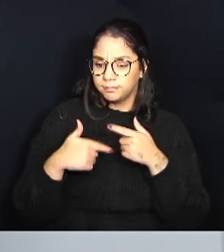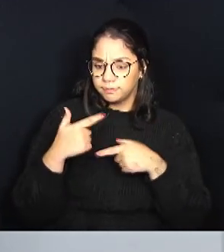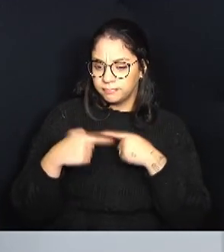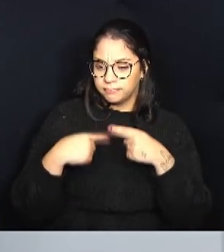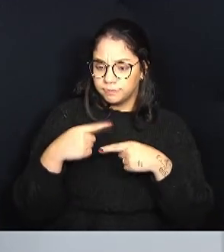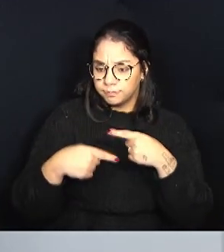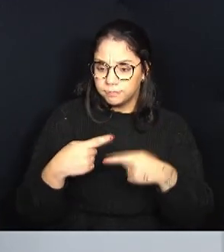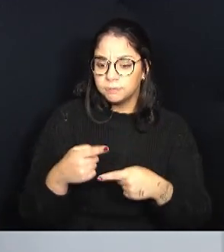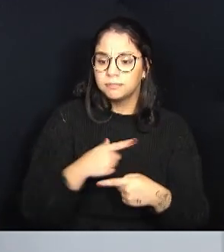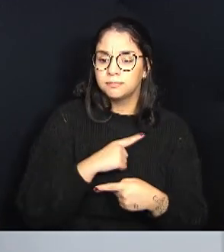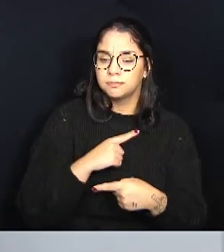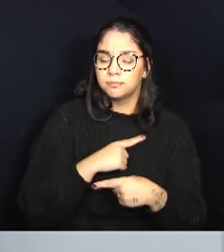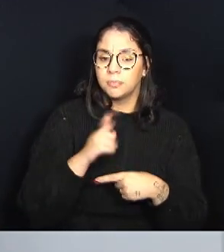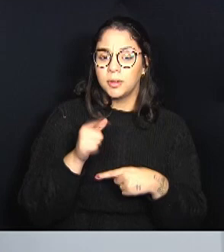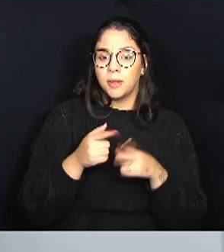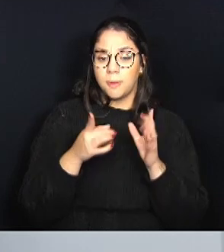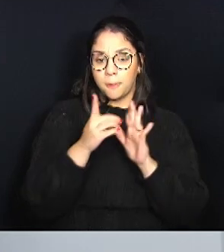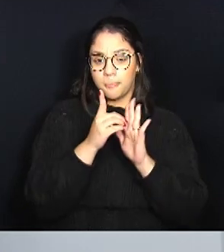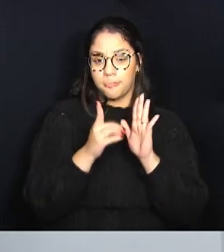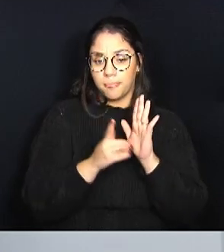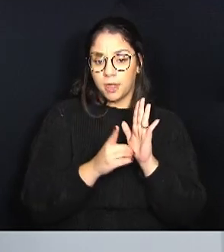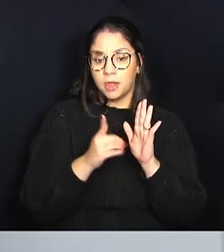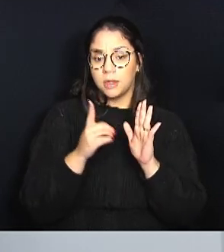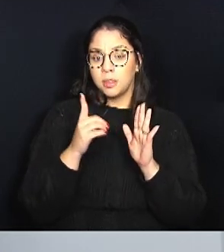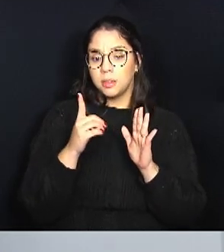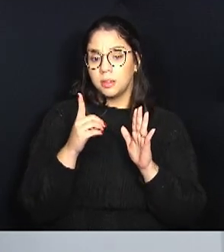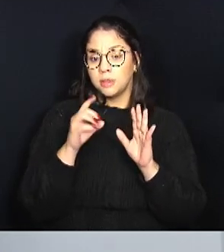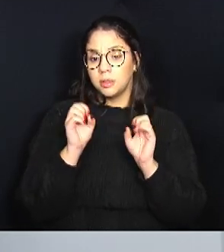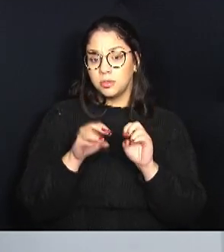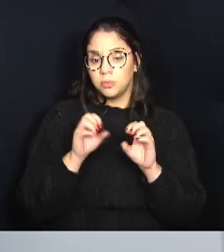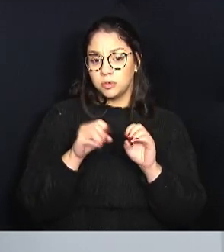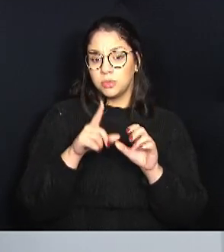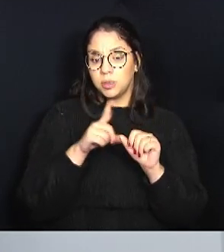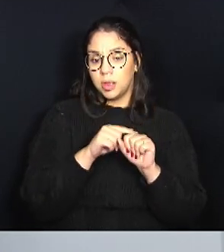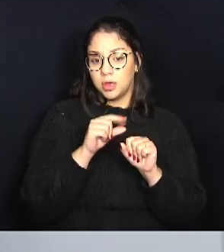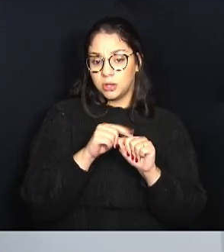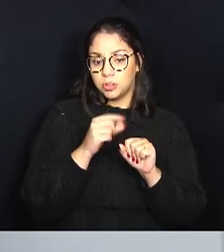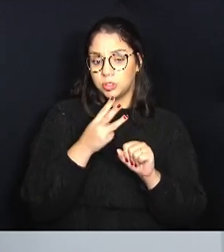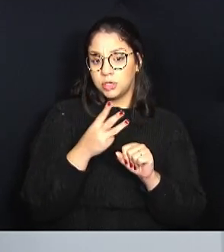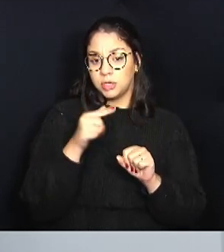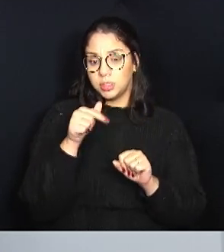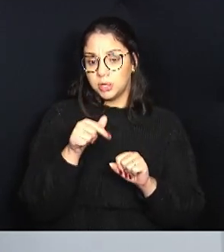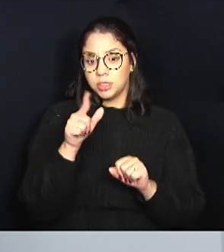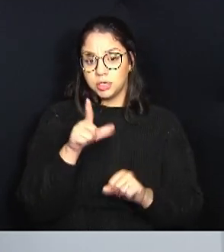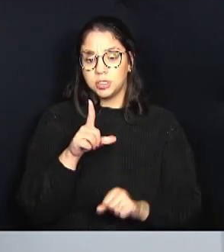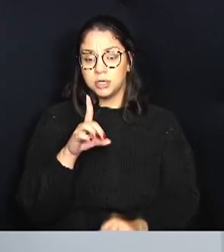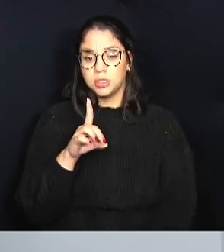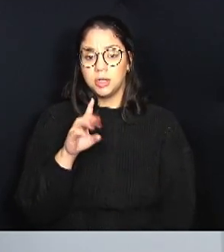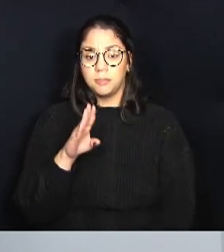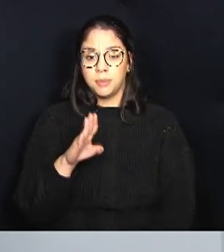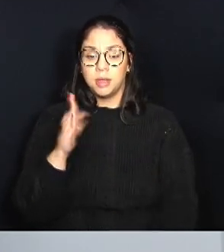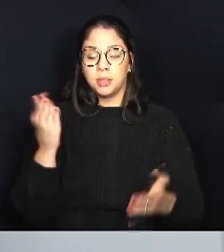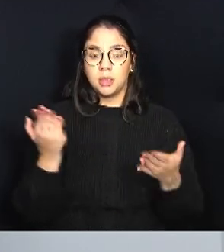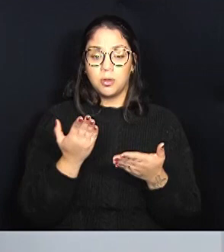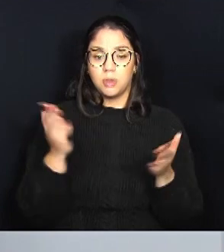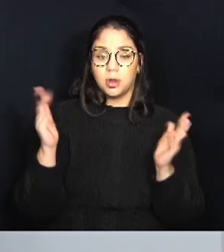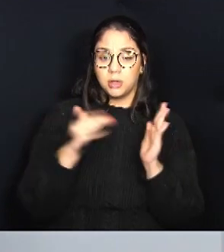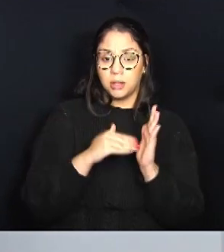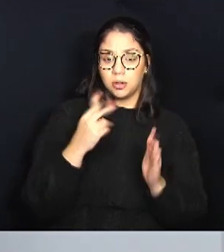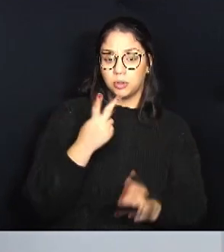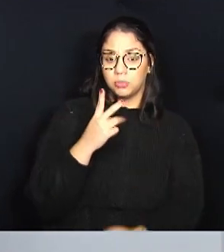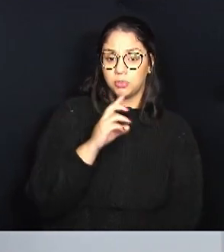chamado a década da educação, que é o artigo 87 da LDB, e que o Plano Nacional ainda está vigente agora até